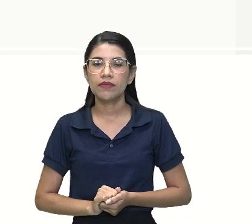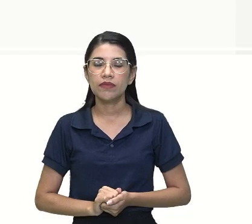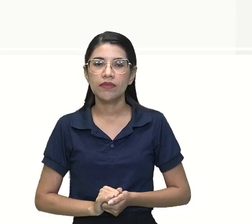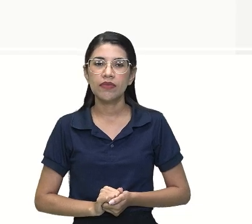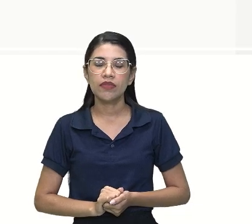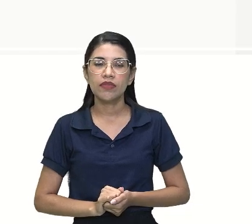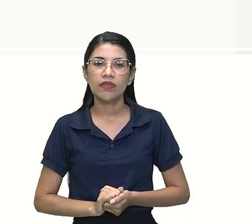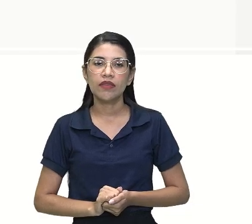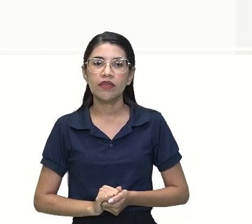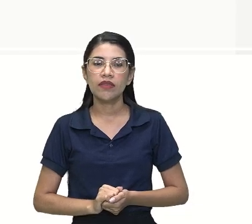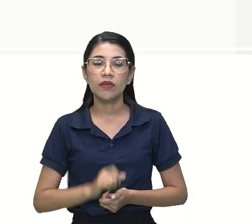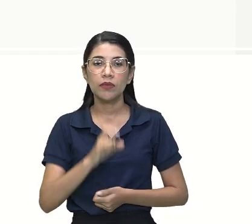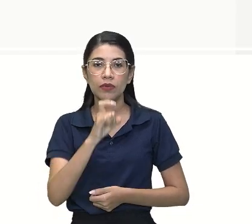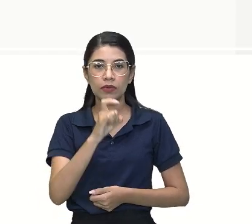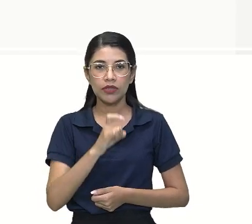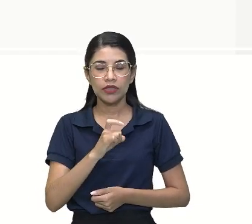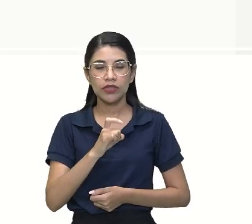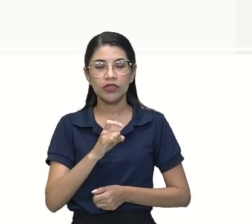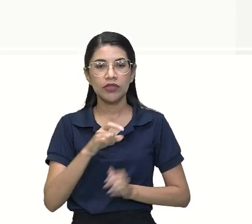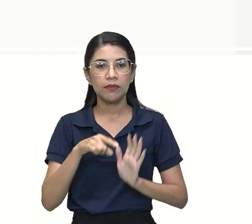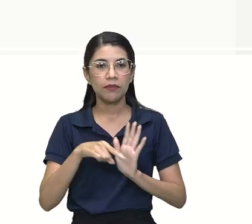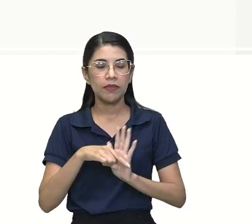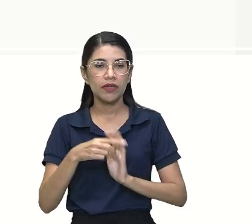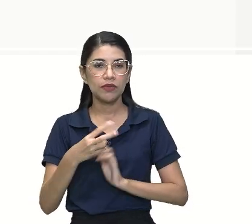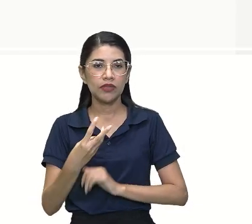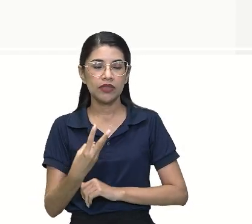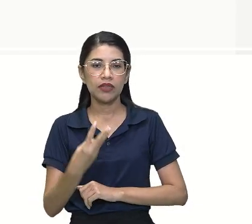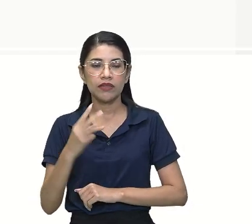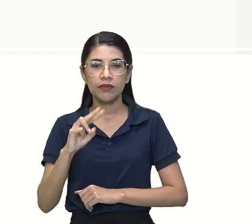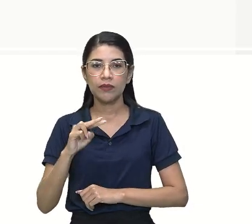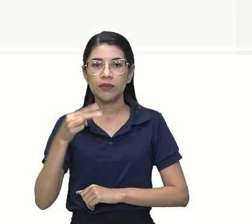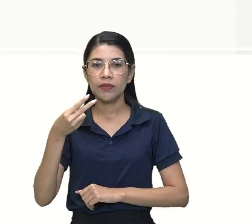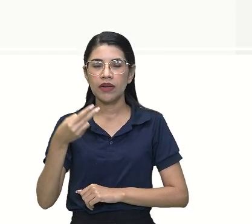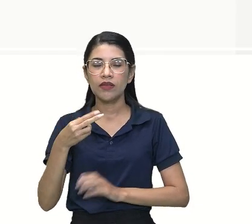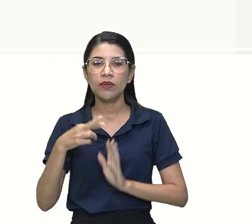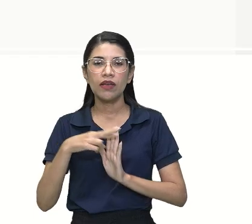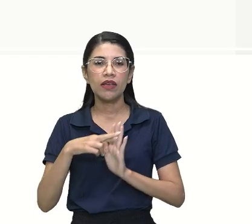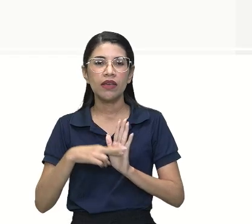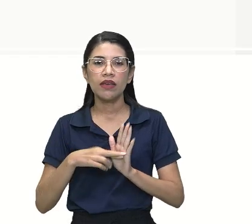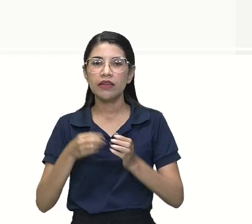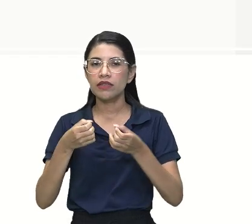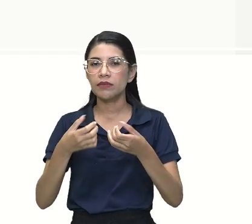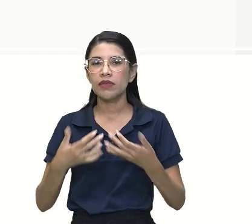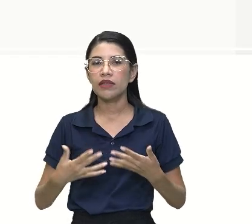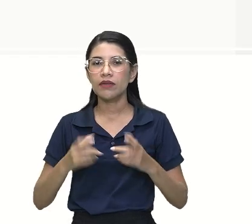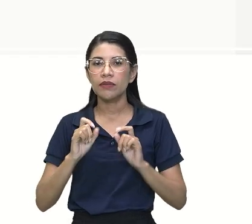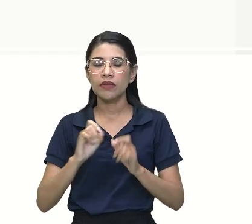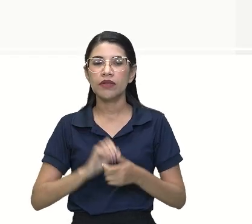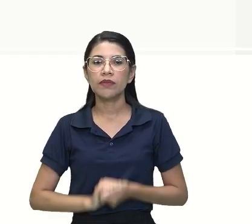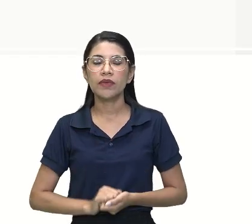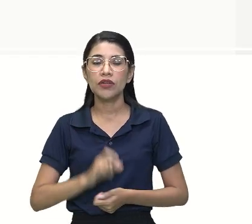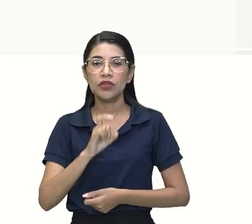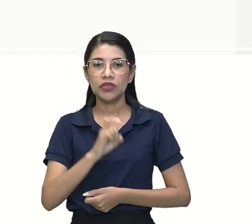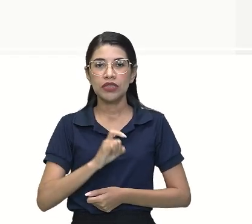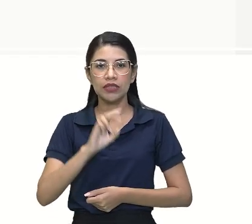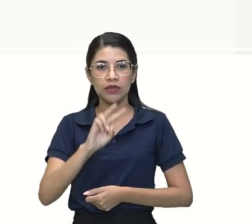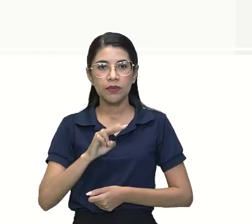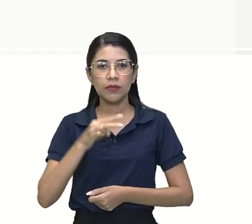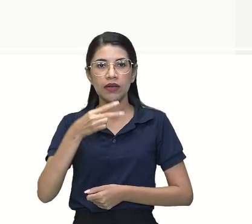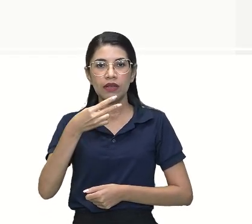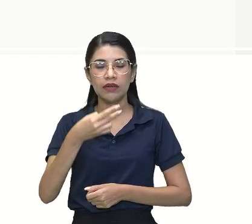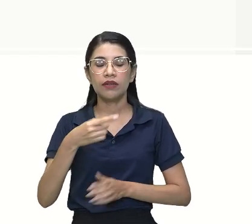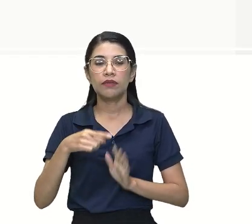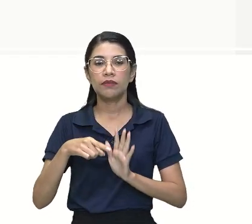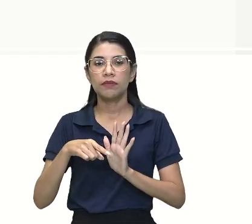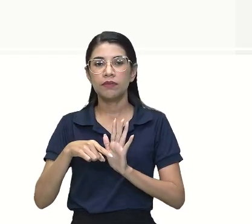x menos 3. Lembra da nossa regrinha? Quadrado do primeiro menos 2